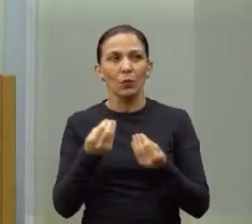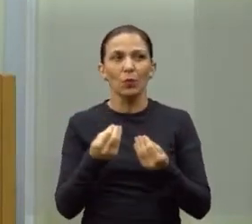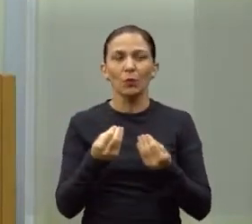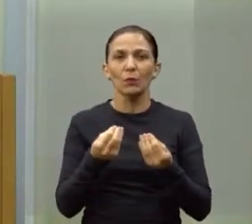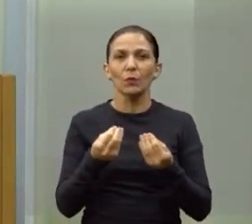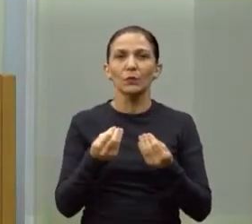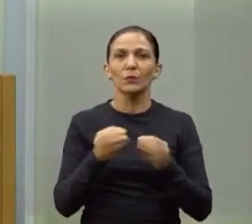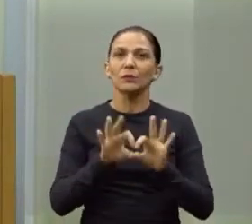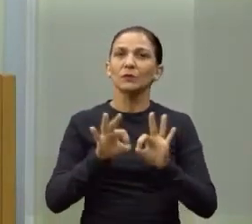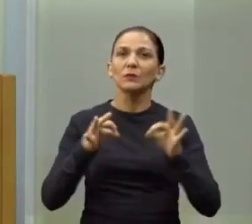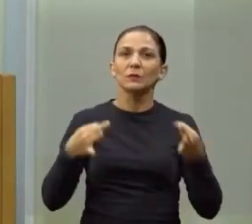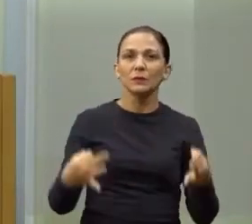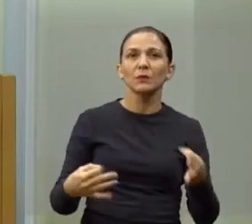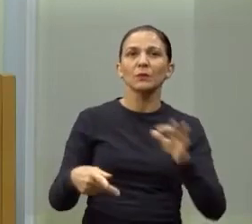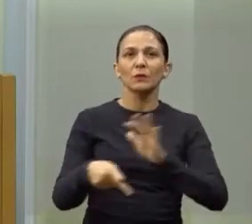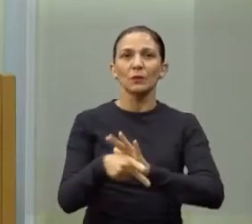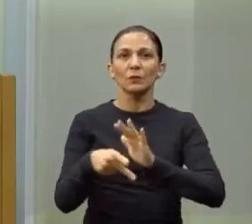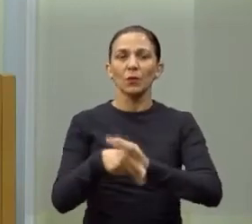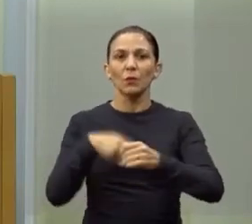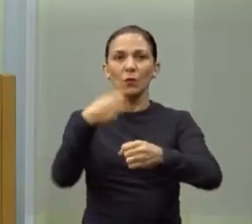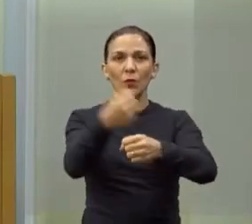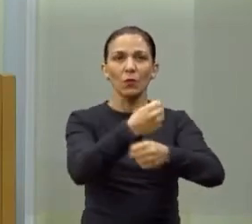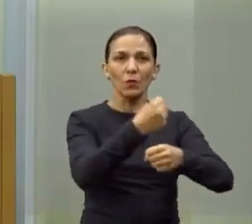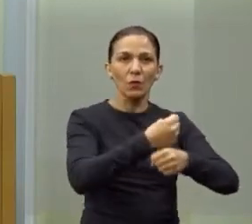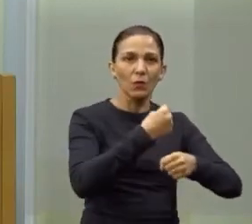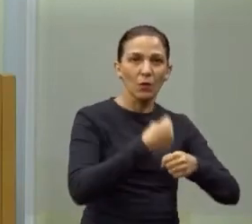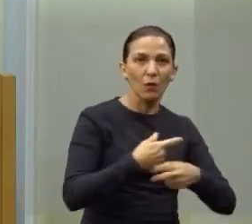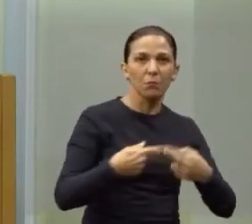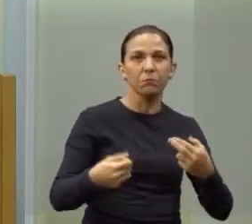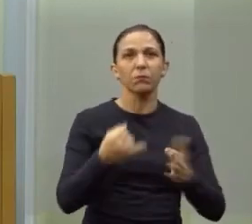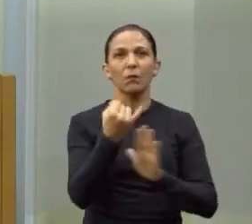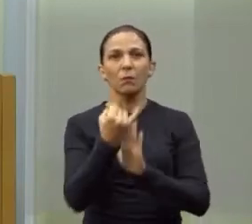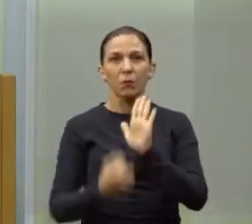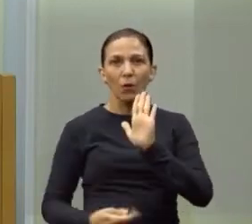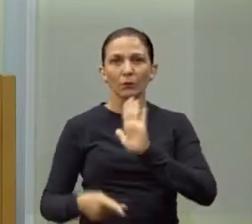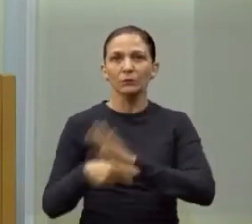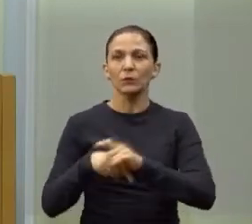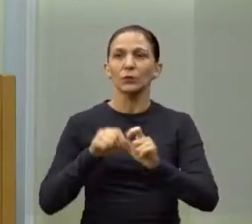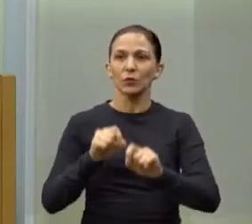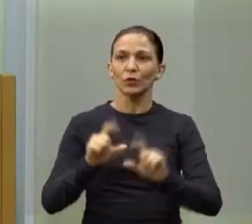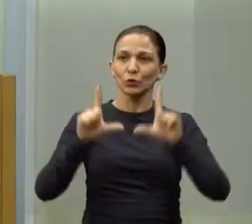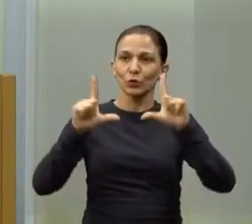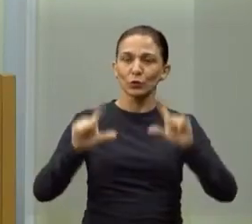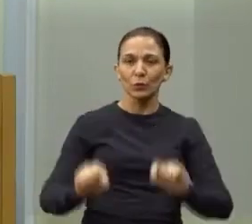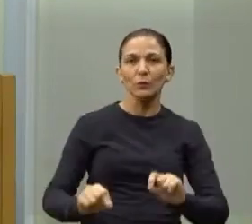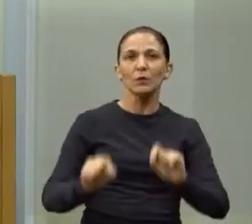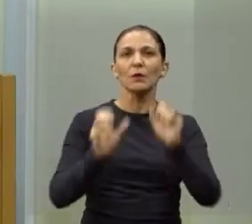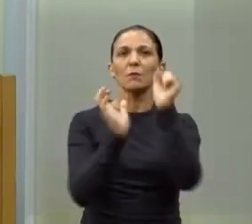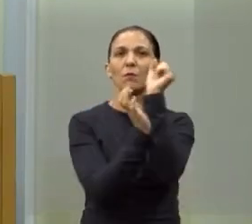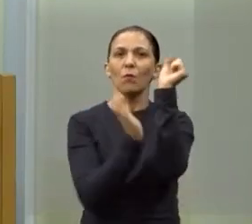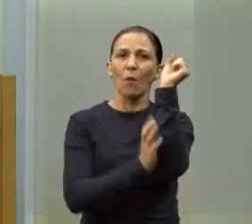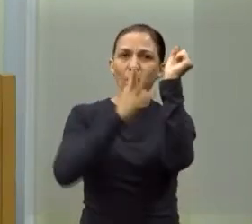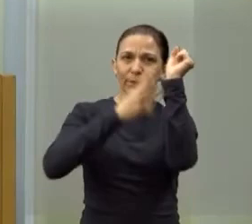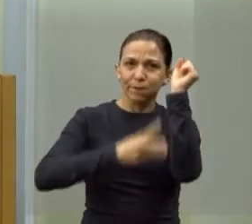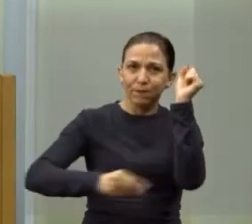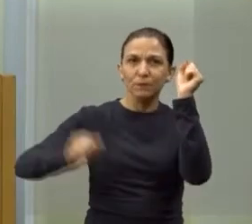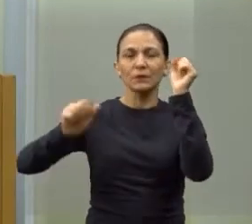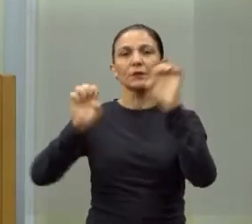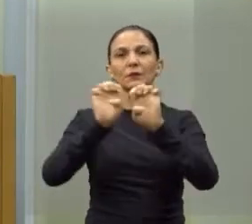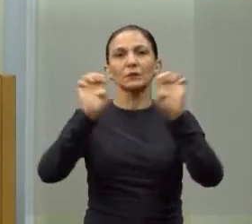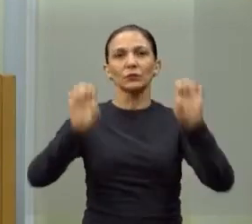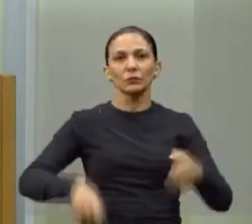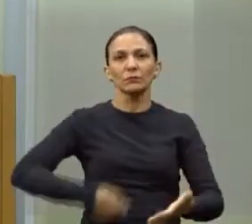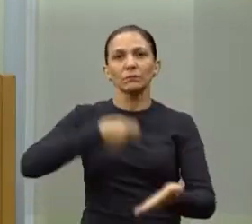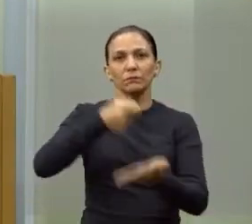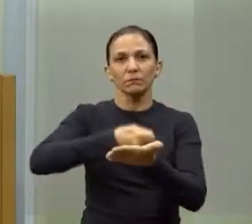à simplificação das reformas e recolhimento de impostos, diminuindo a burocracia na estrutura